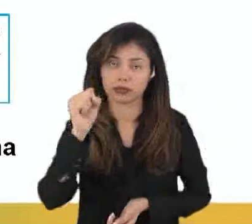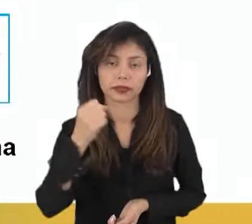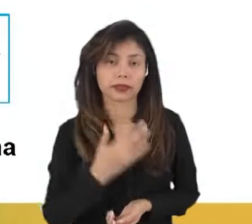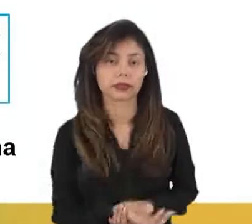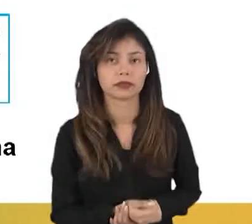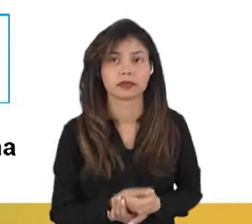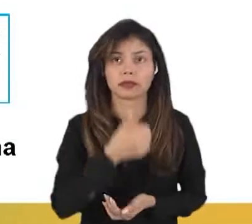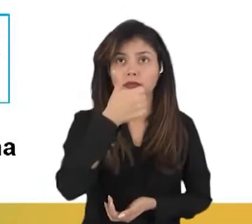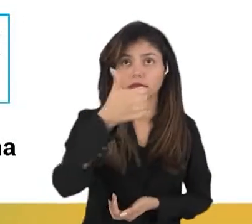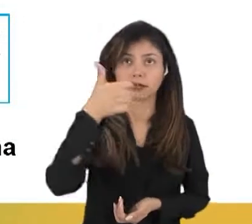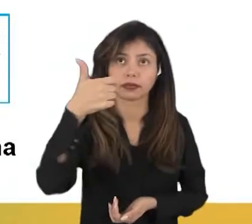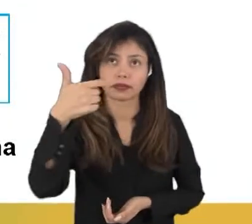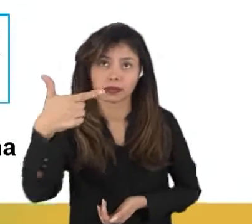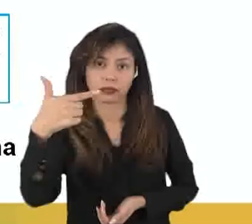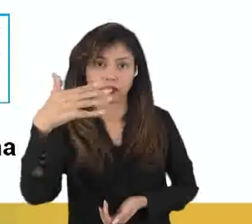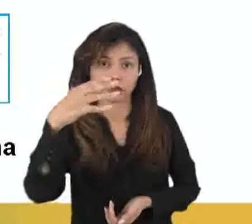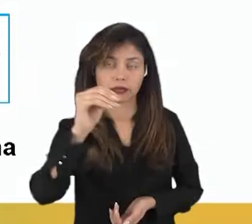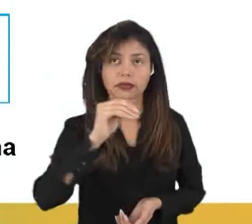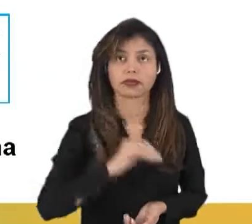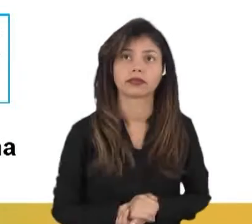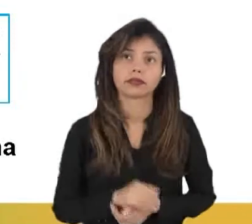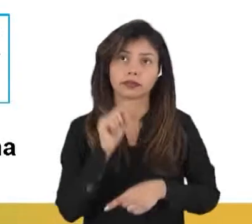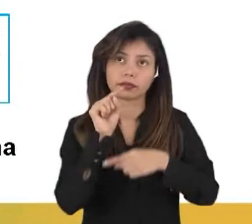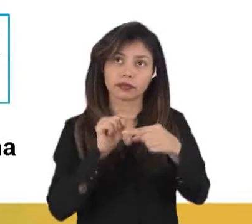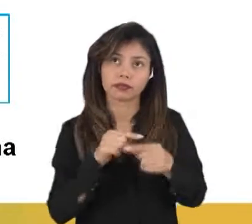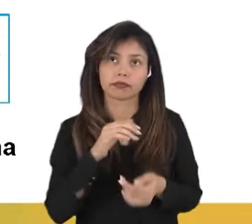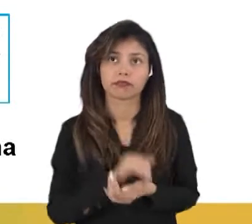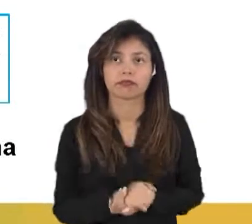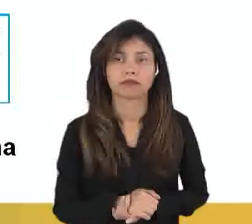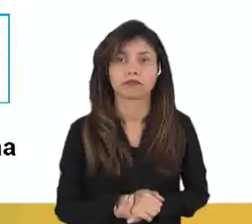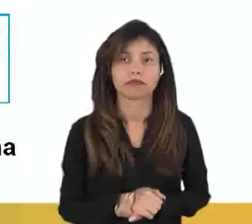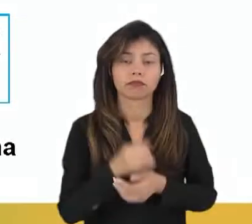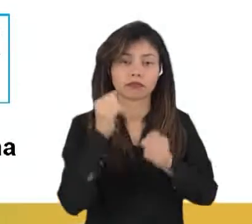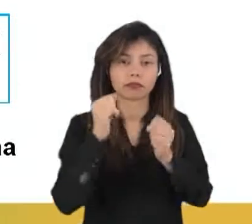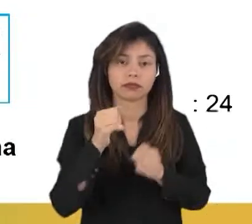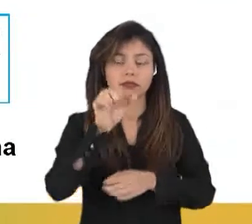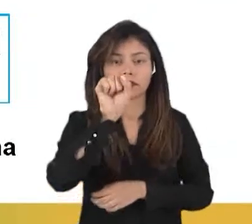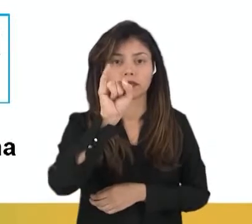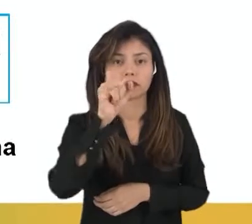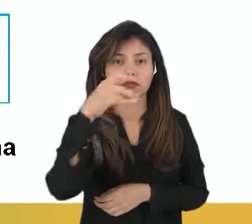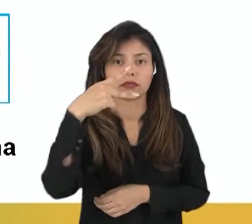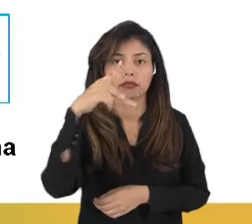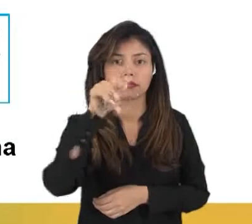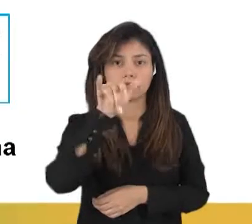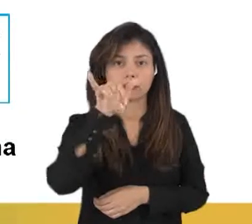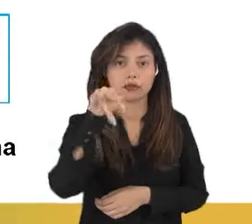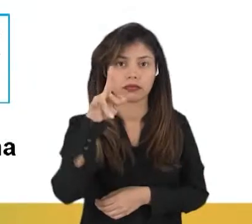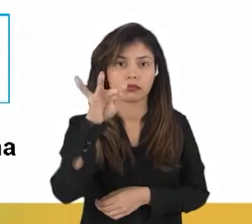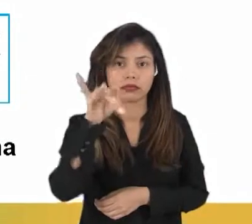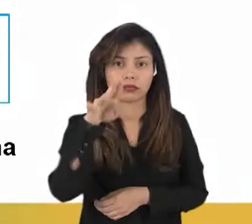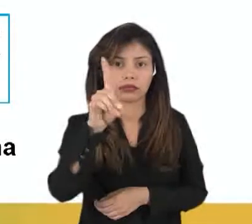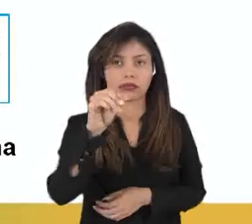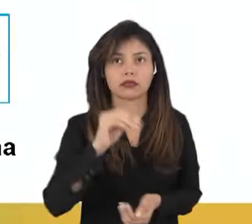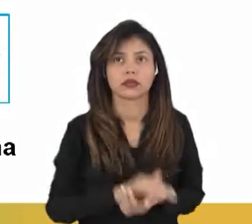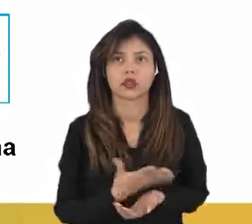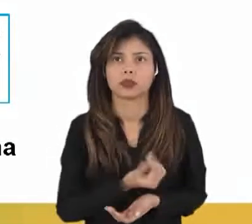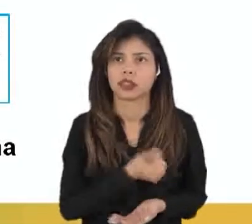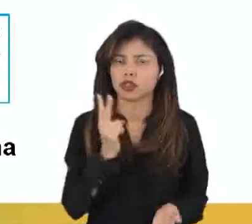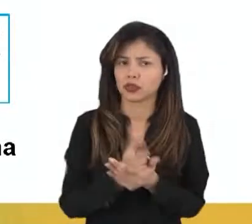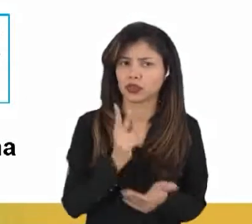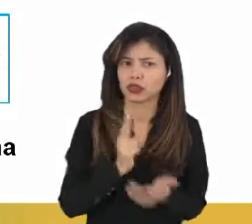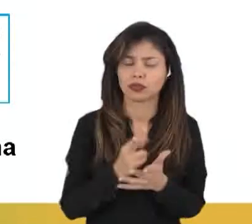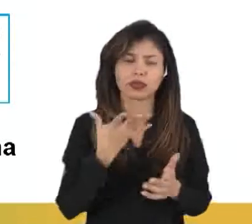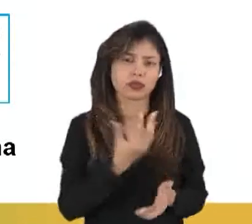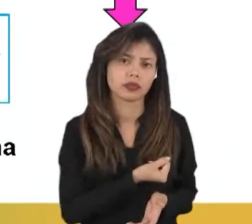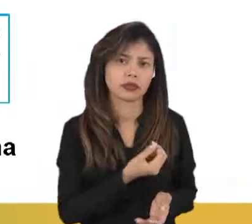sobre 120. Simplificando essa fração, podemos dividir o numerador e o denominador por um mesmo número, que neste